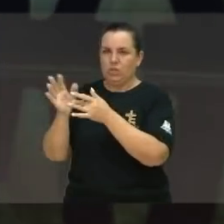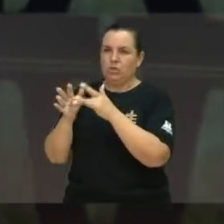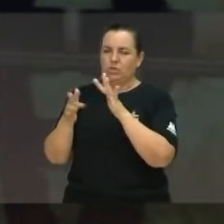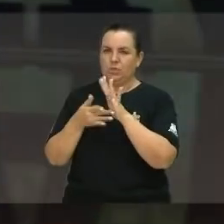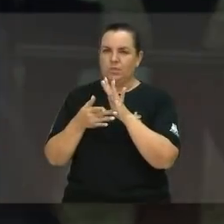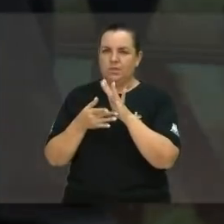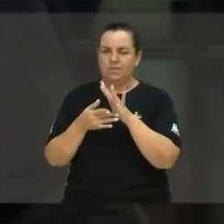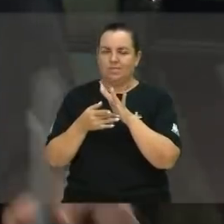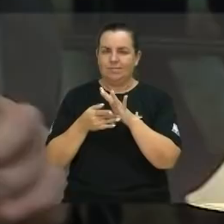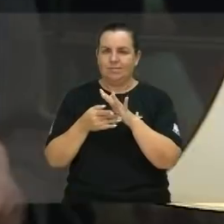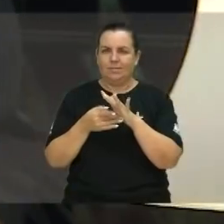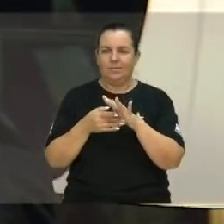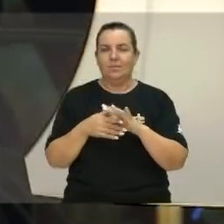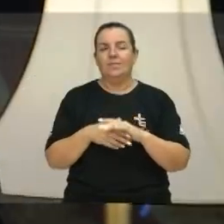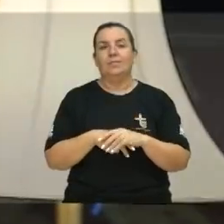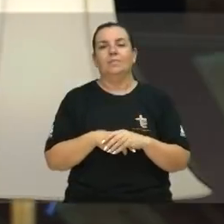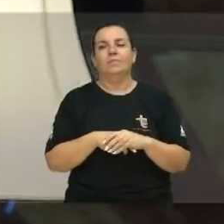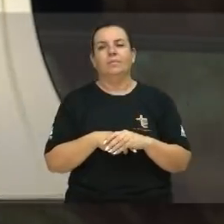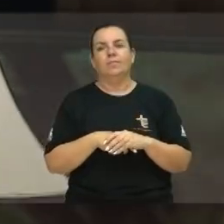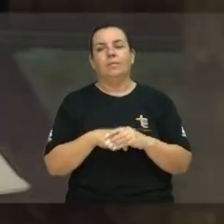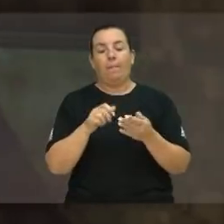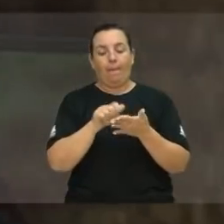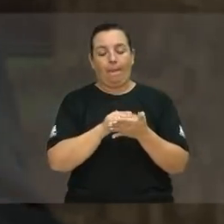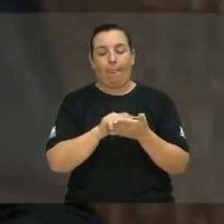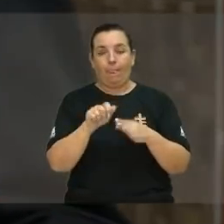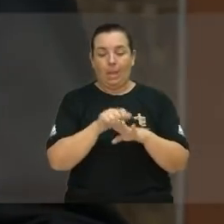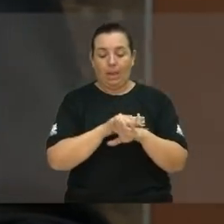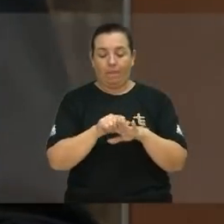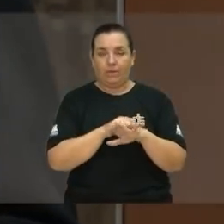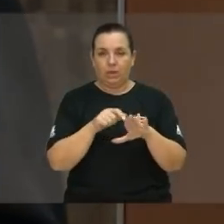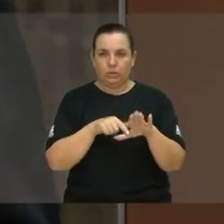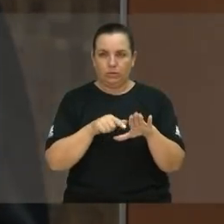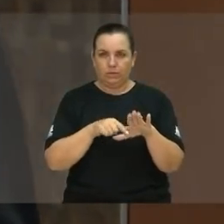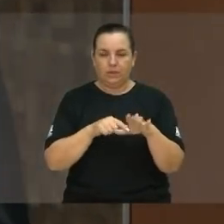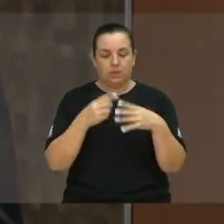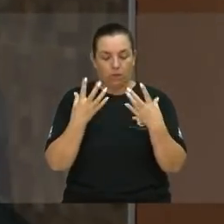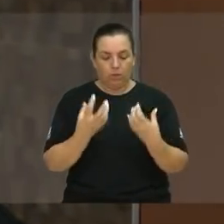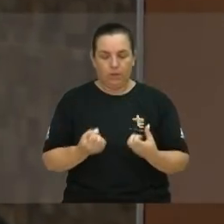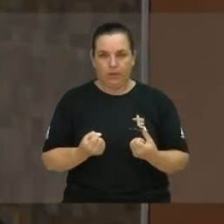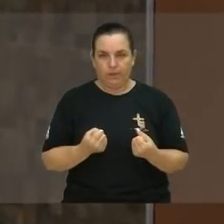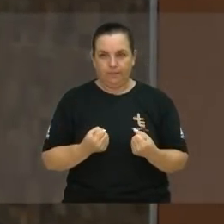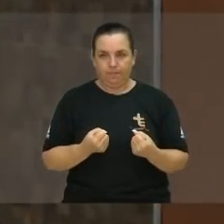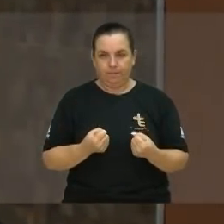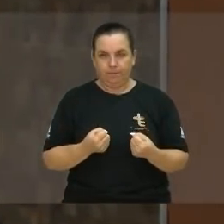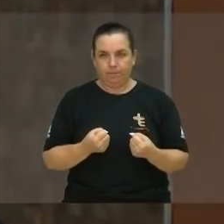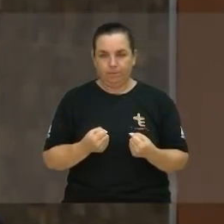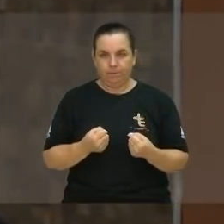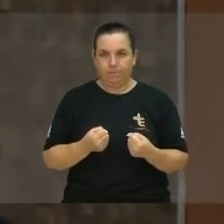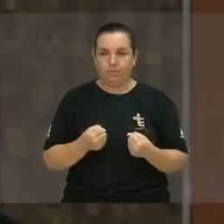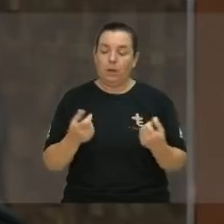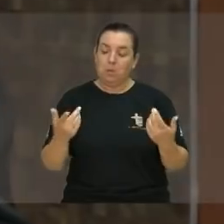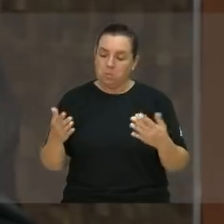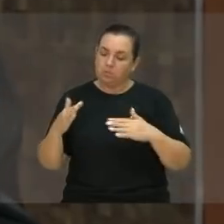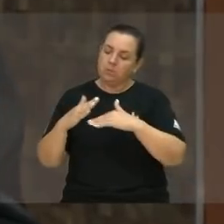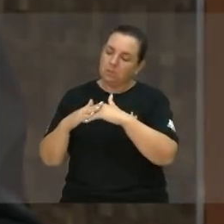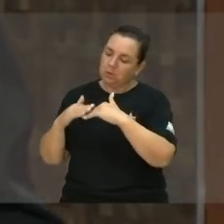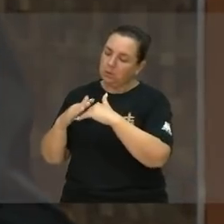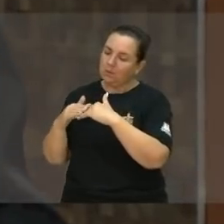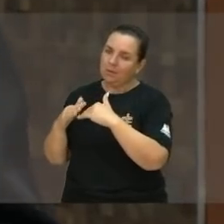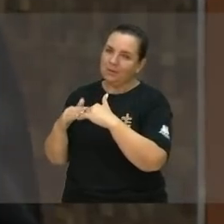dele lavar os pés a acolher de maneira fraterna e